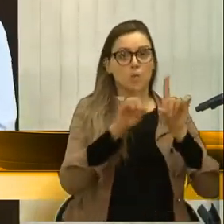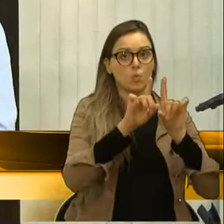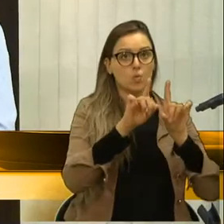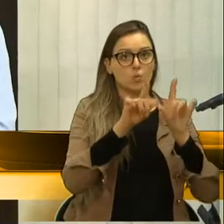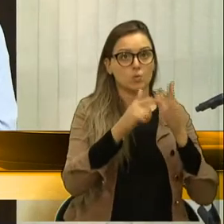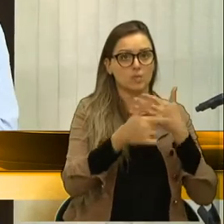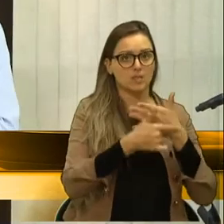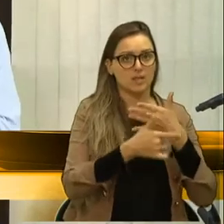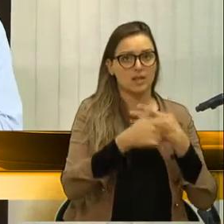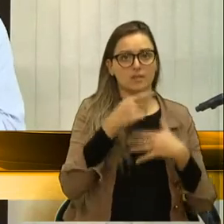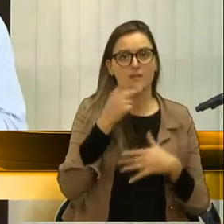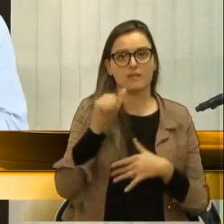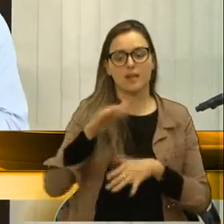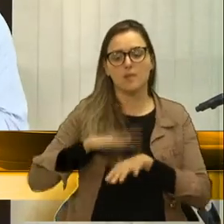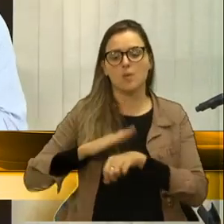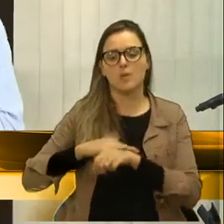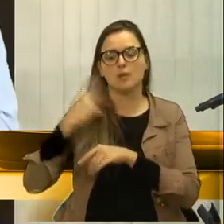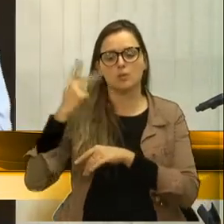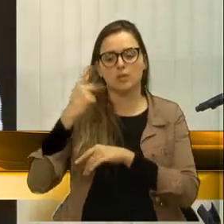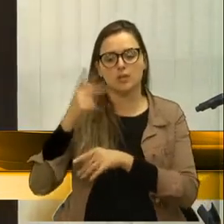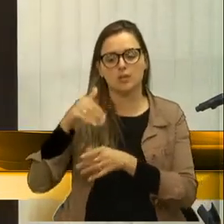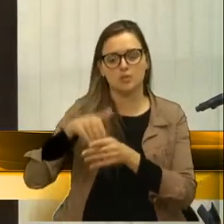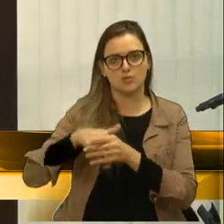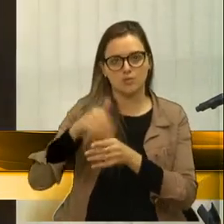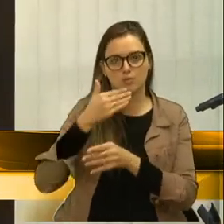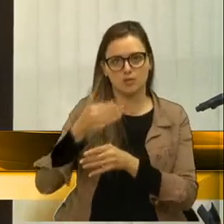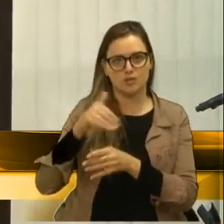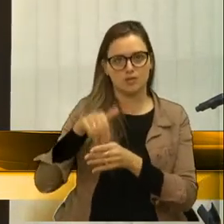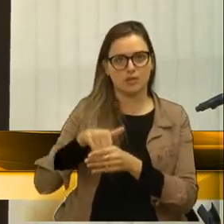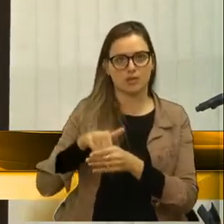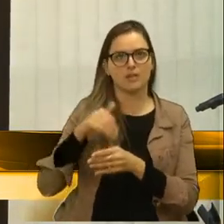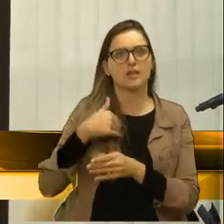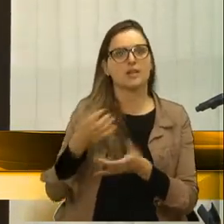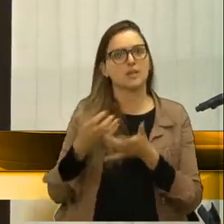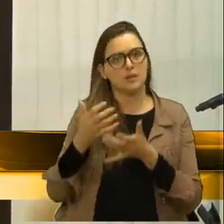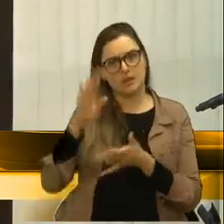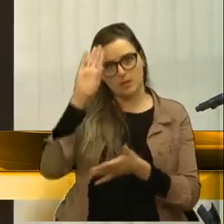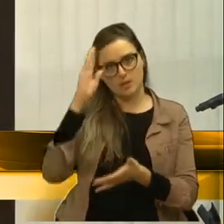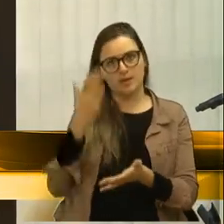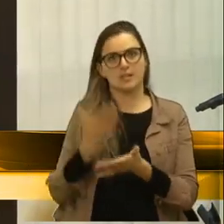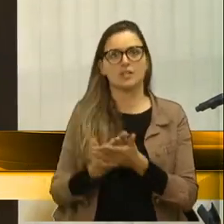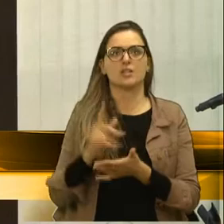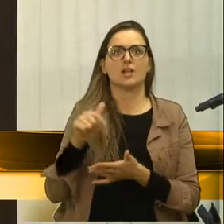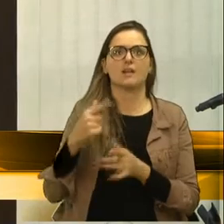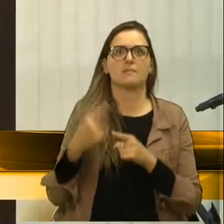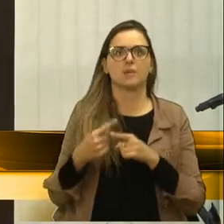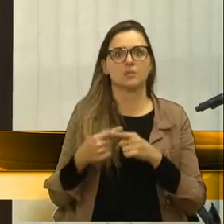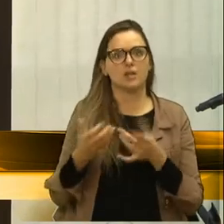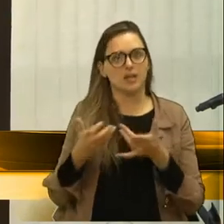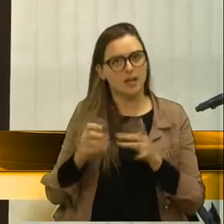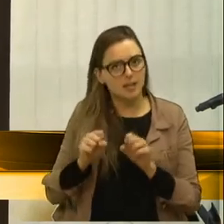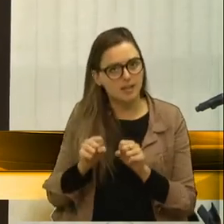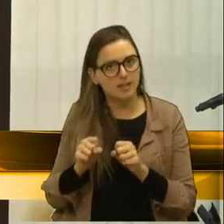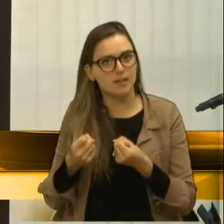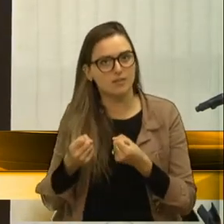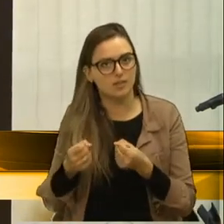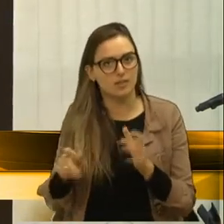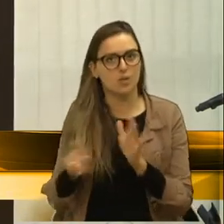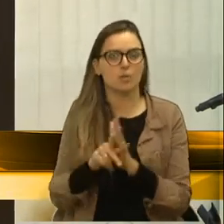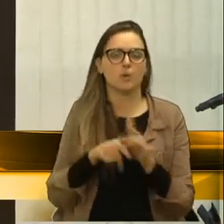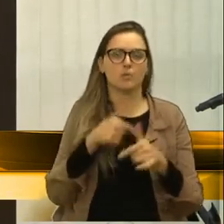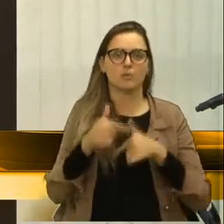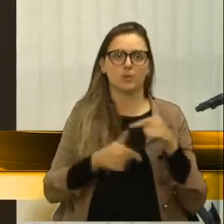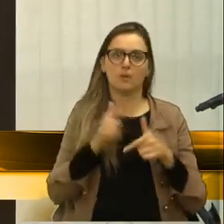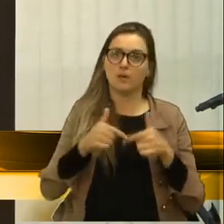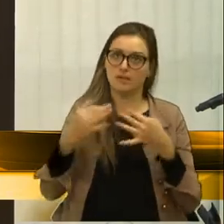isso é coisa eleitoreira, eu quero acreditar que é porque querem defender realmente o seu serviço, isso é